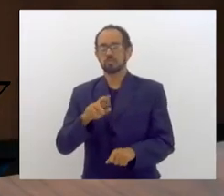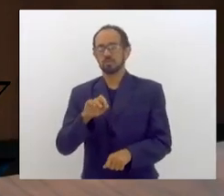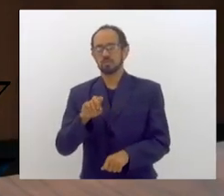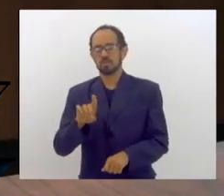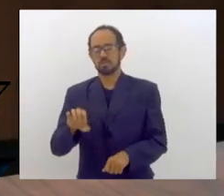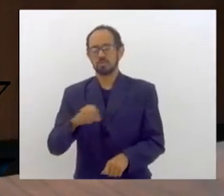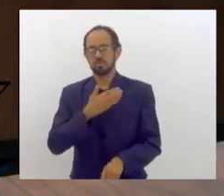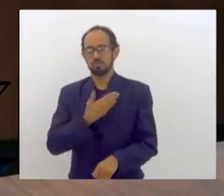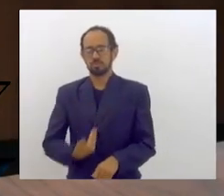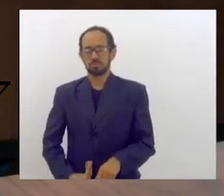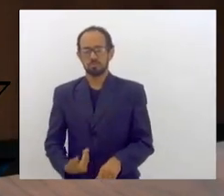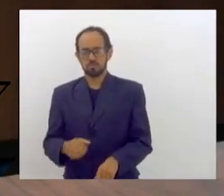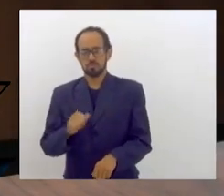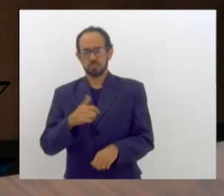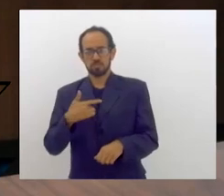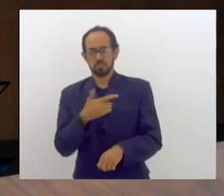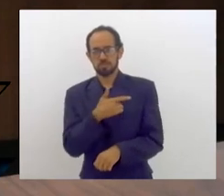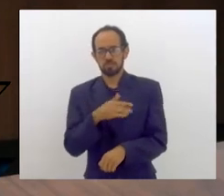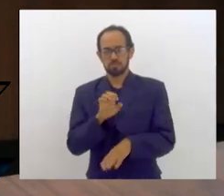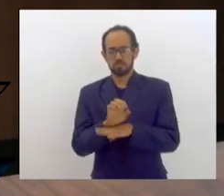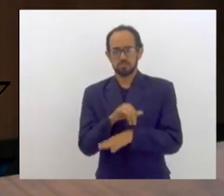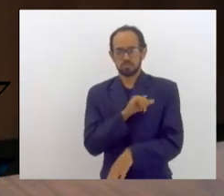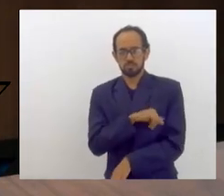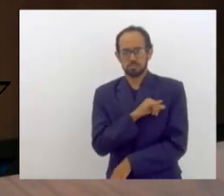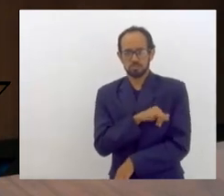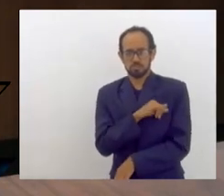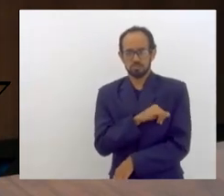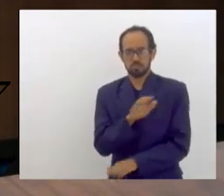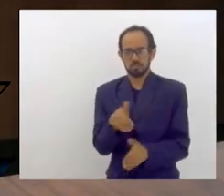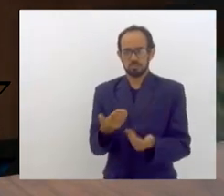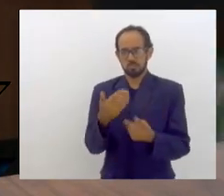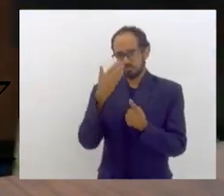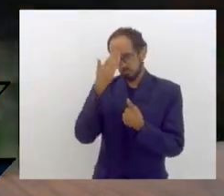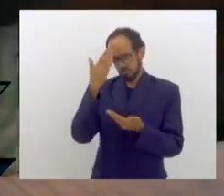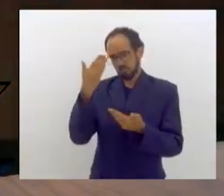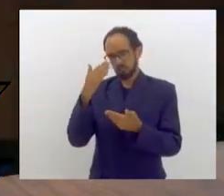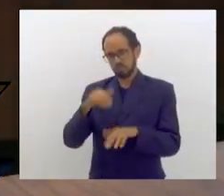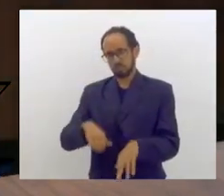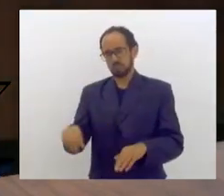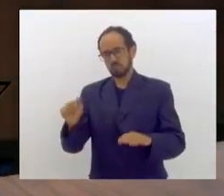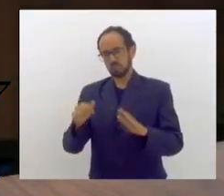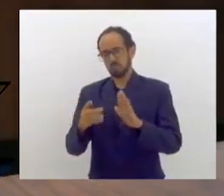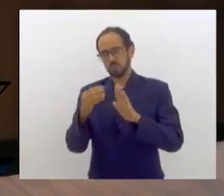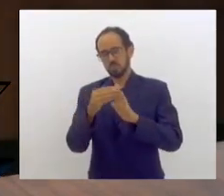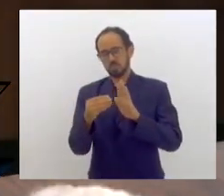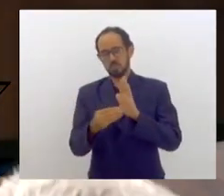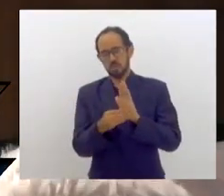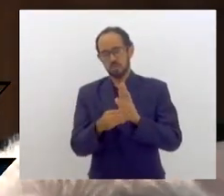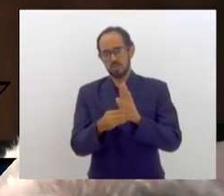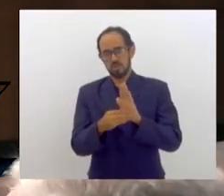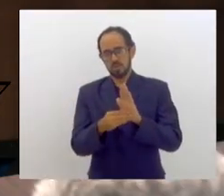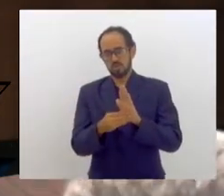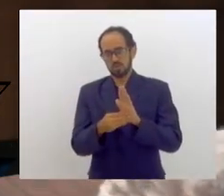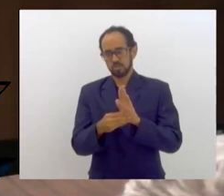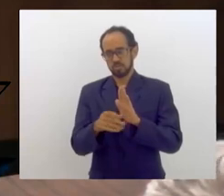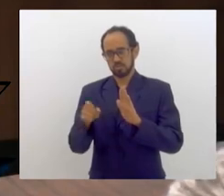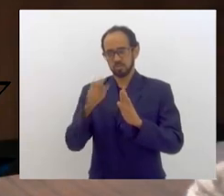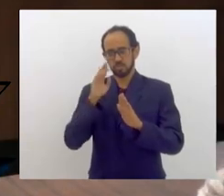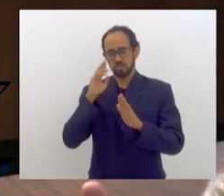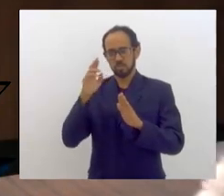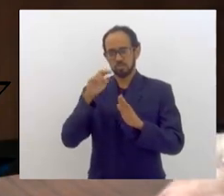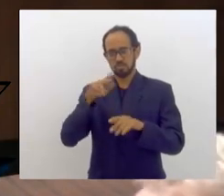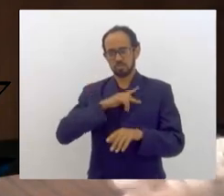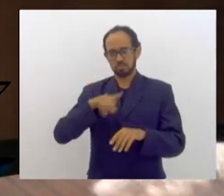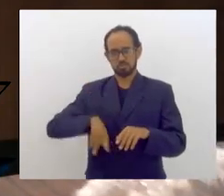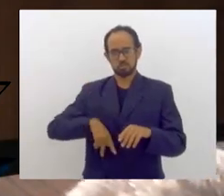pública de saúde no âmbito do Estado do Rio de Janeiro. Então, muito obrigada e que conste aí, senhor presidente, os